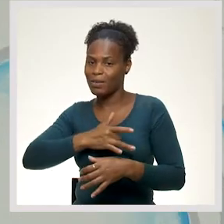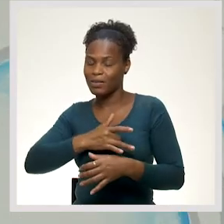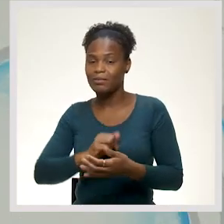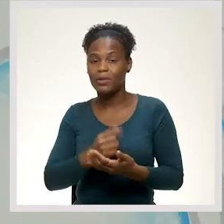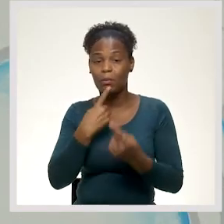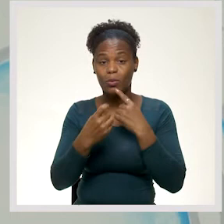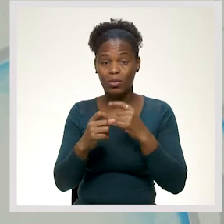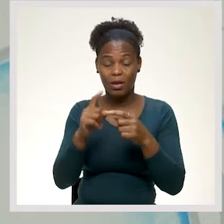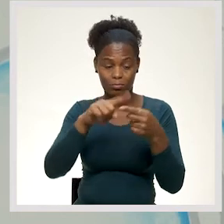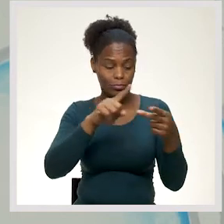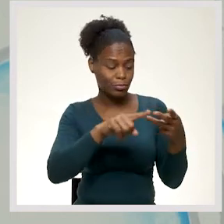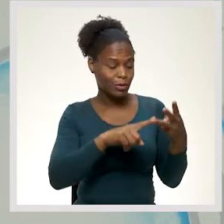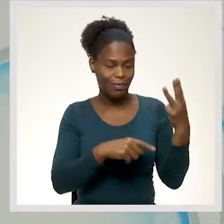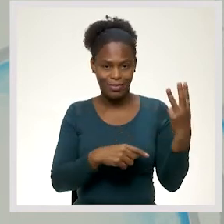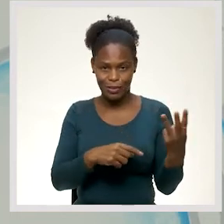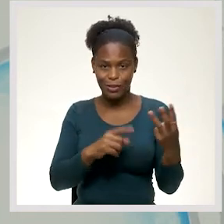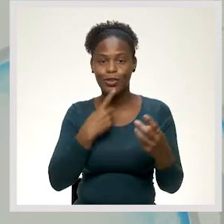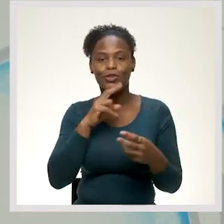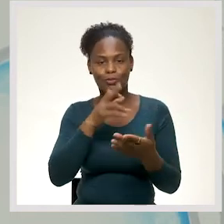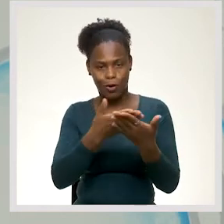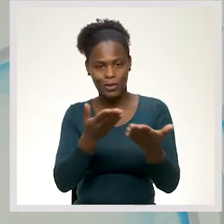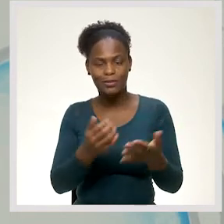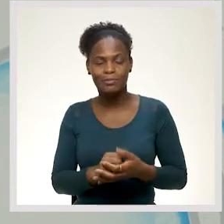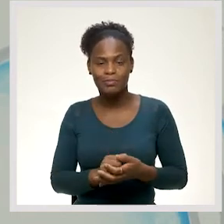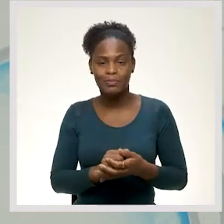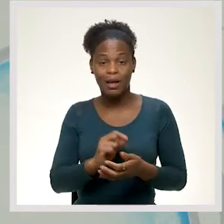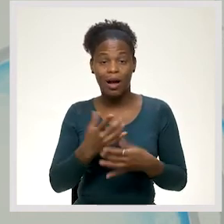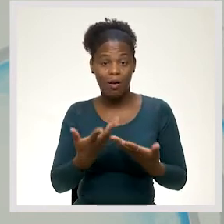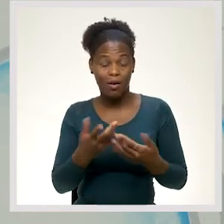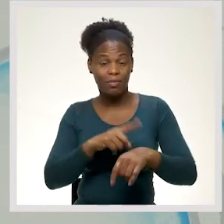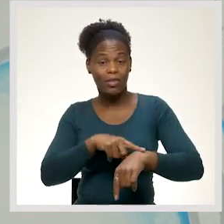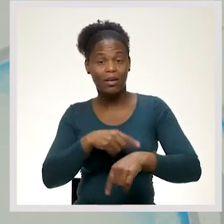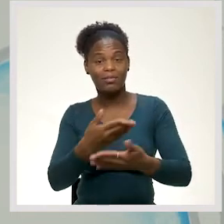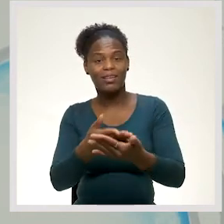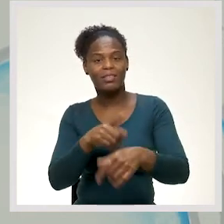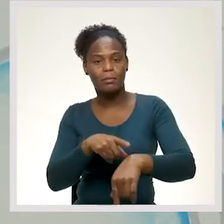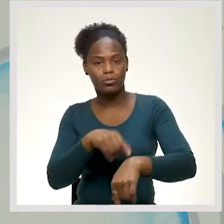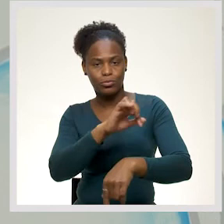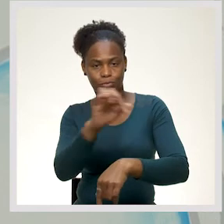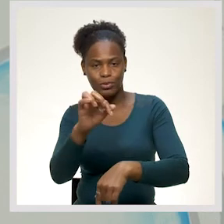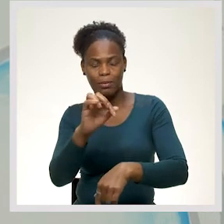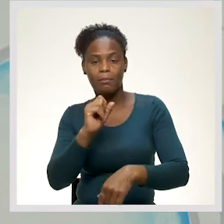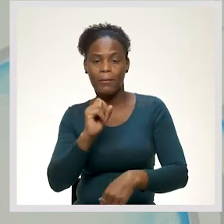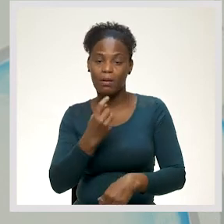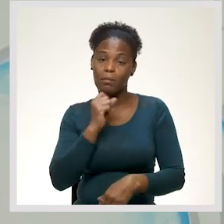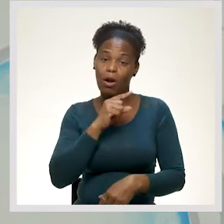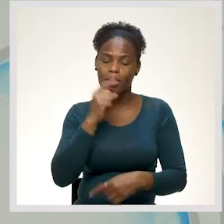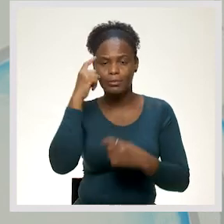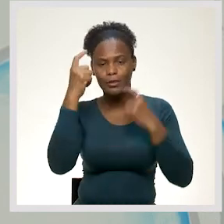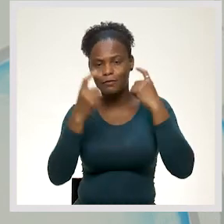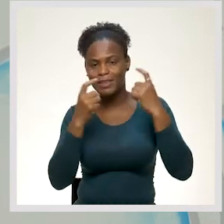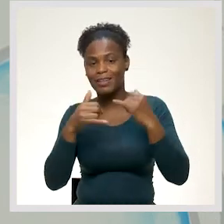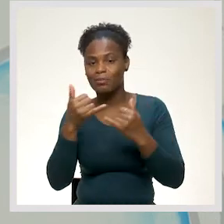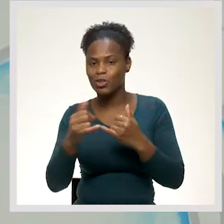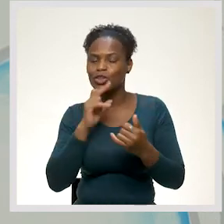3 questões para responder. Para tal, vou-vos conceder um pequeno tempo para poderem refletir